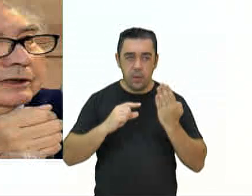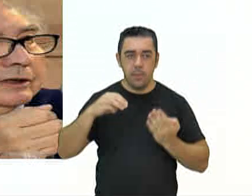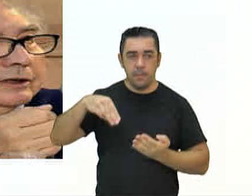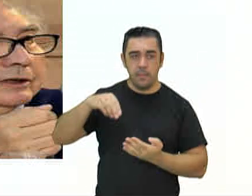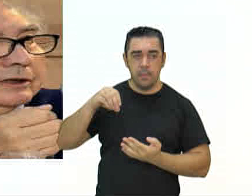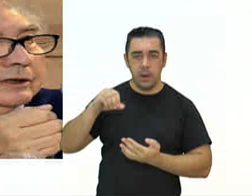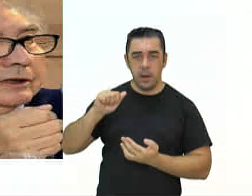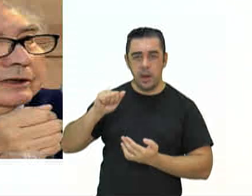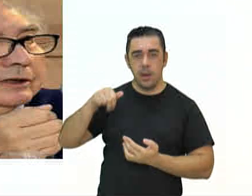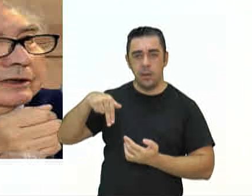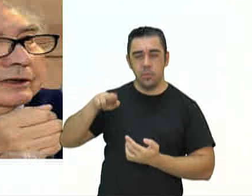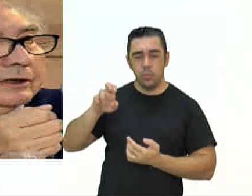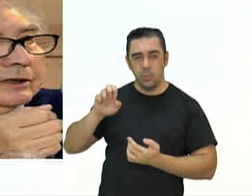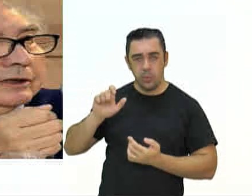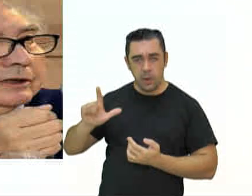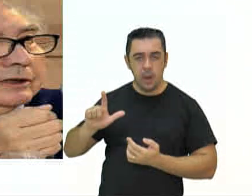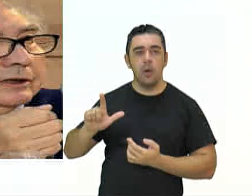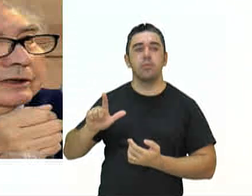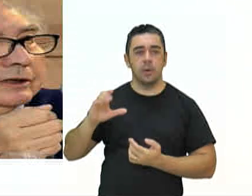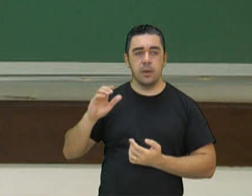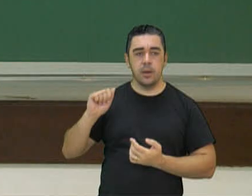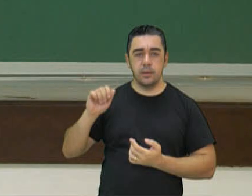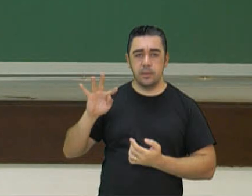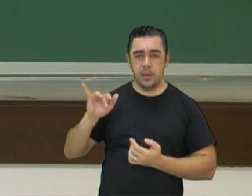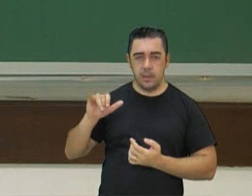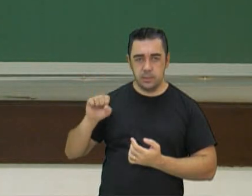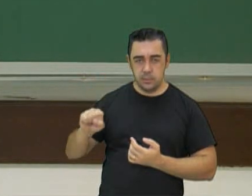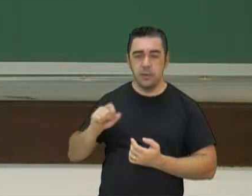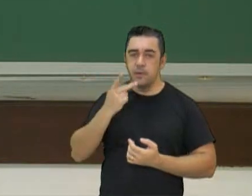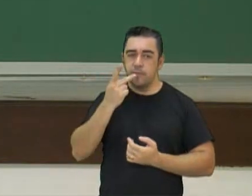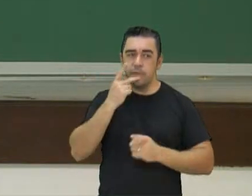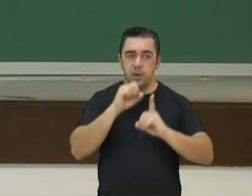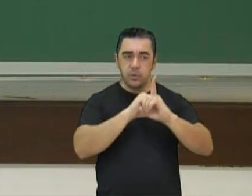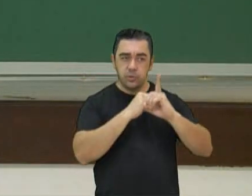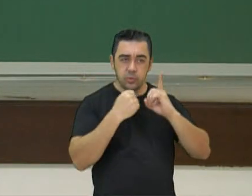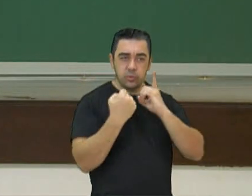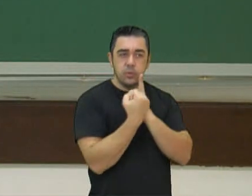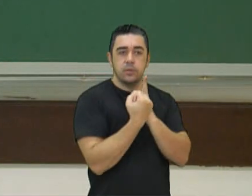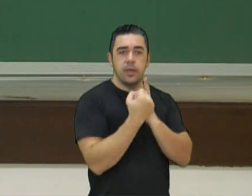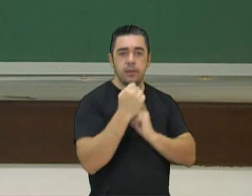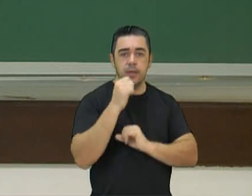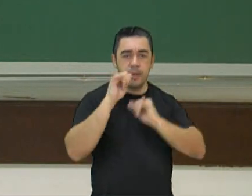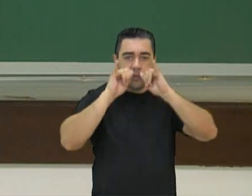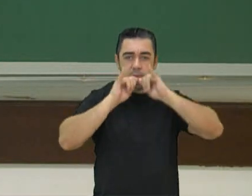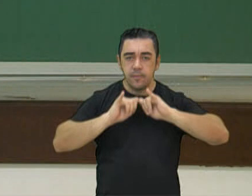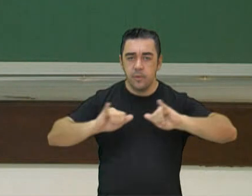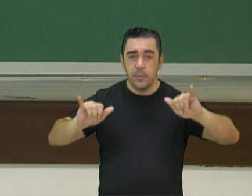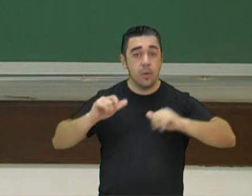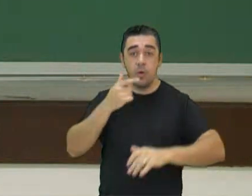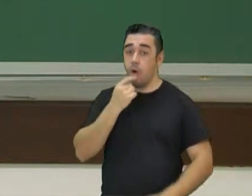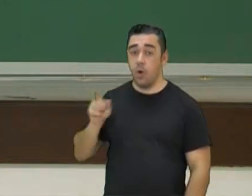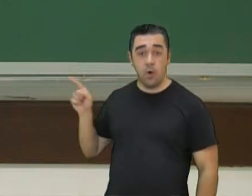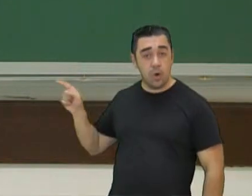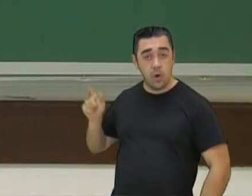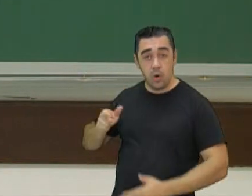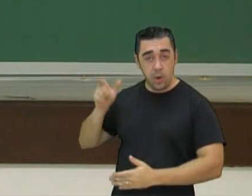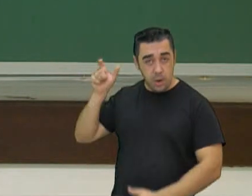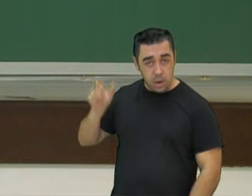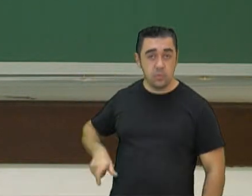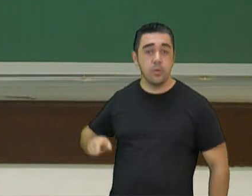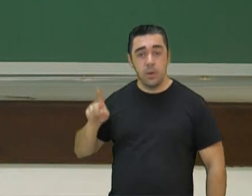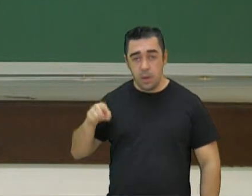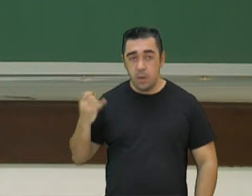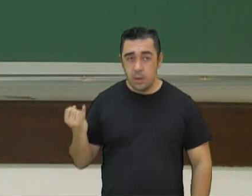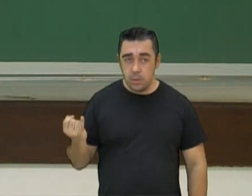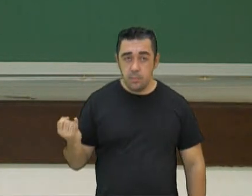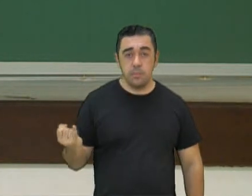denomina sociedade da informação. Temos ali o Castells, muito importante aí na sociologia contemporânea,